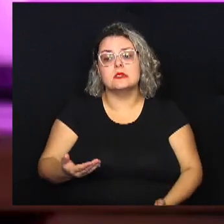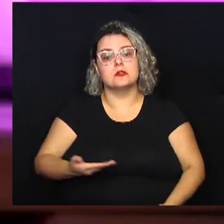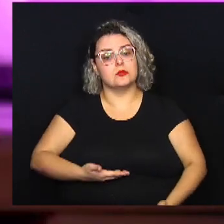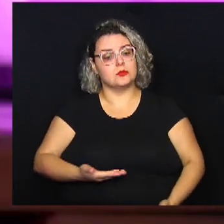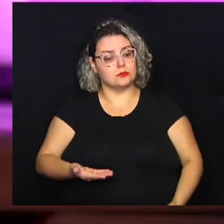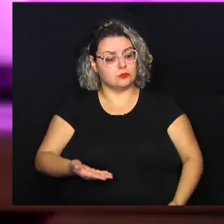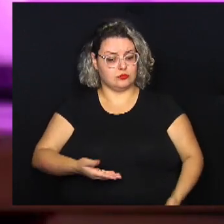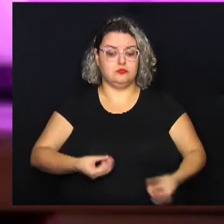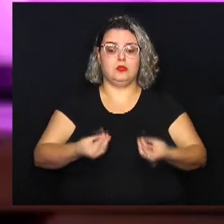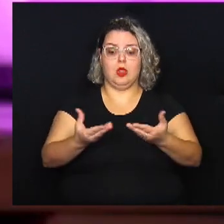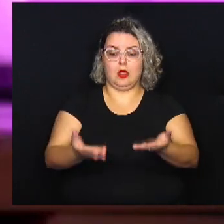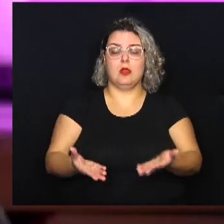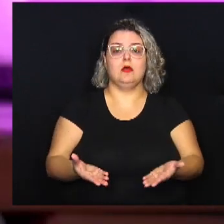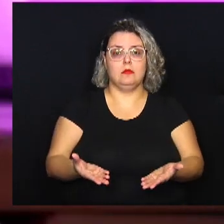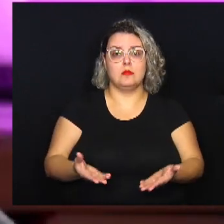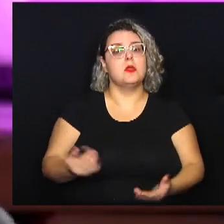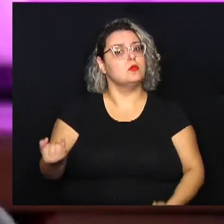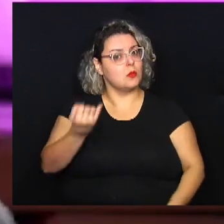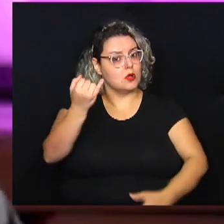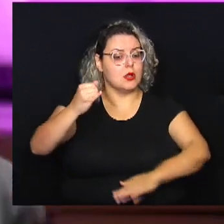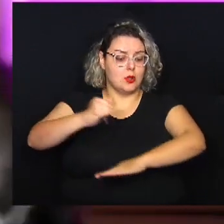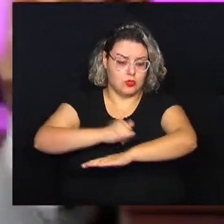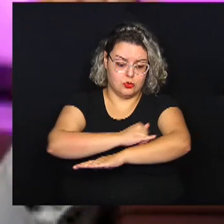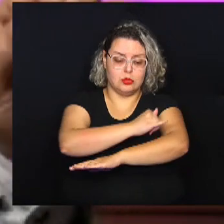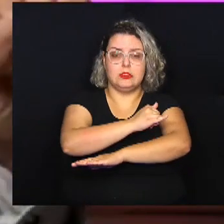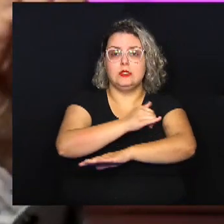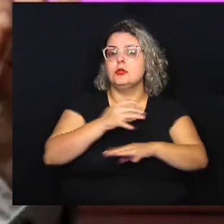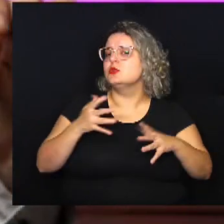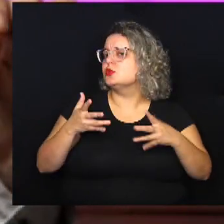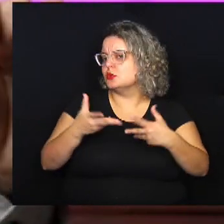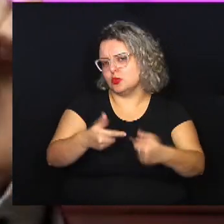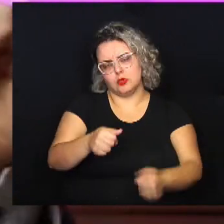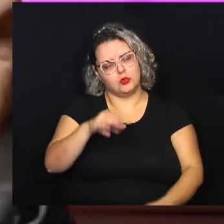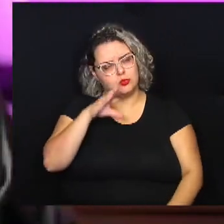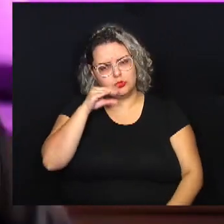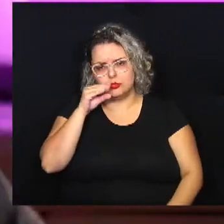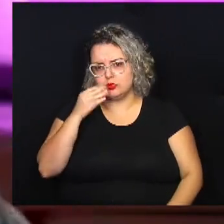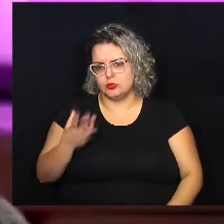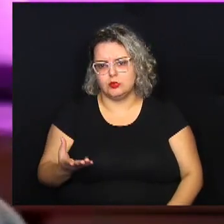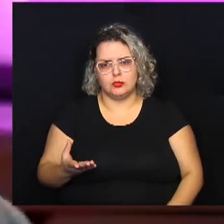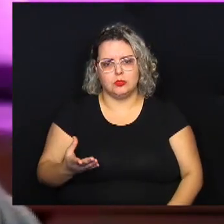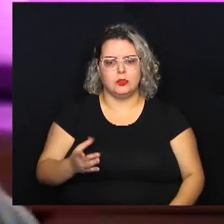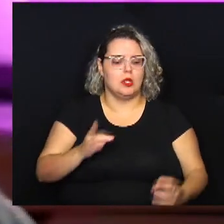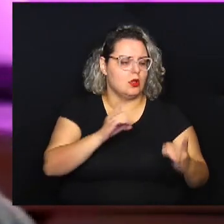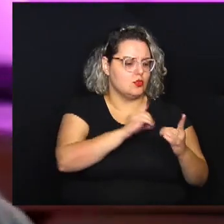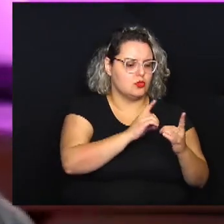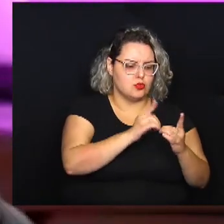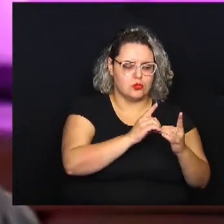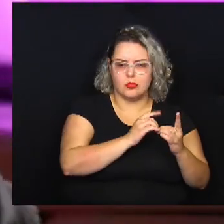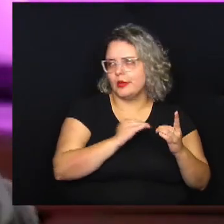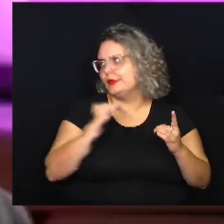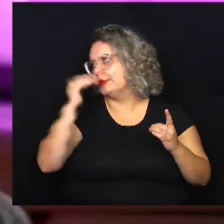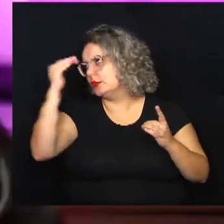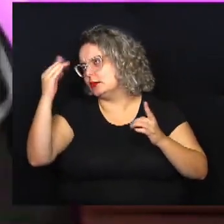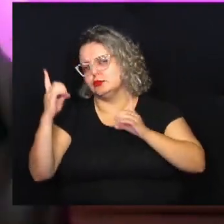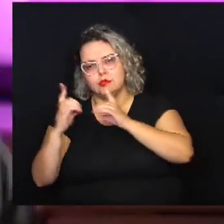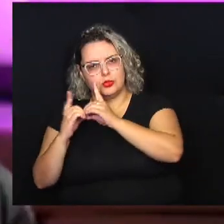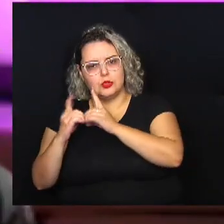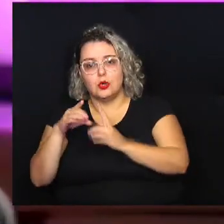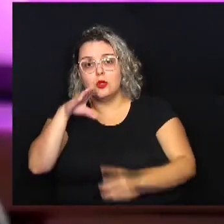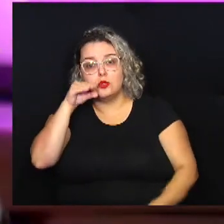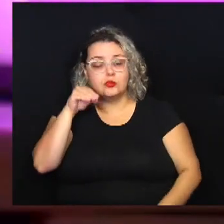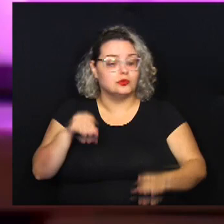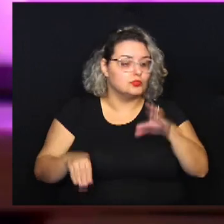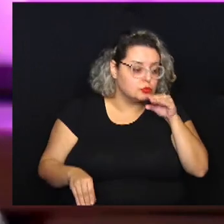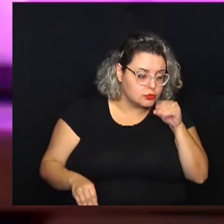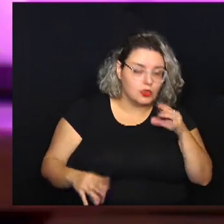é o transporte aéreo, é importante que todos os funcionários, da ponta mais baixa à mais alta, todos sejam bem